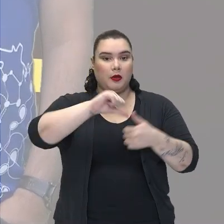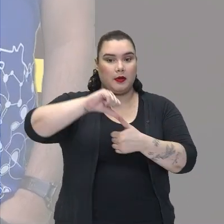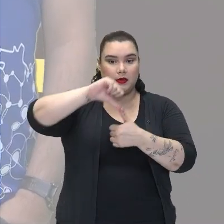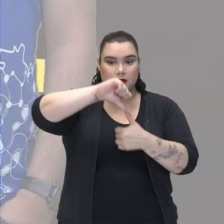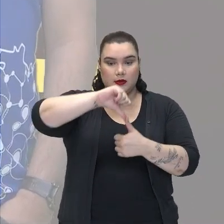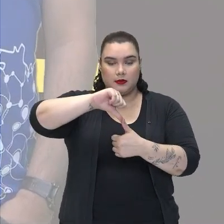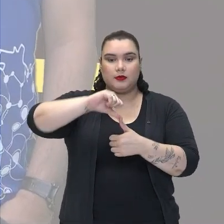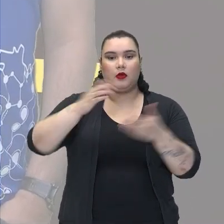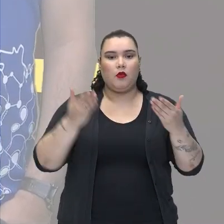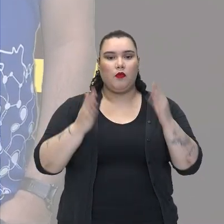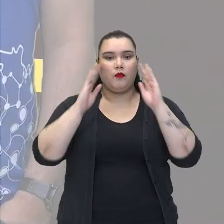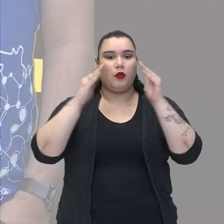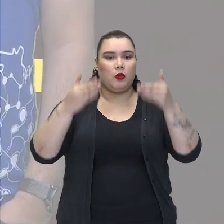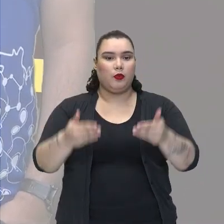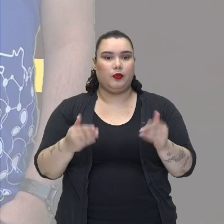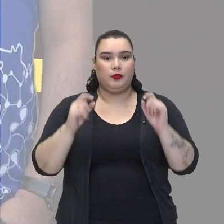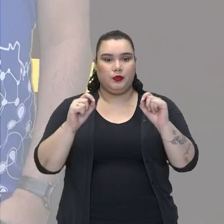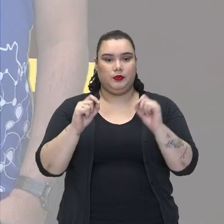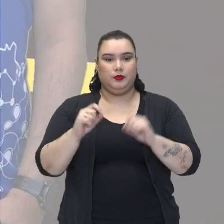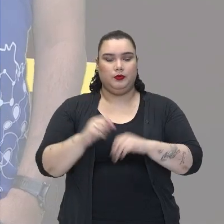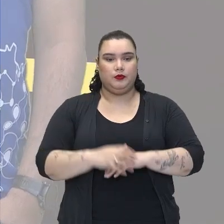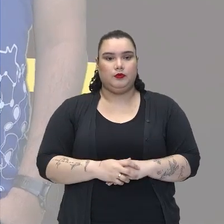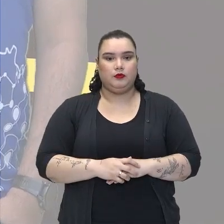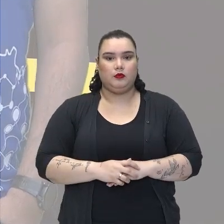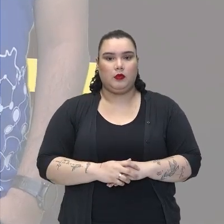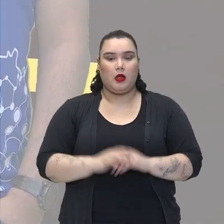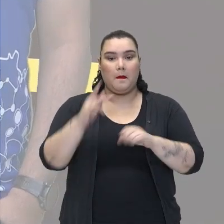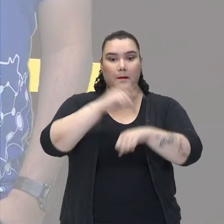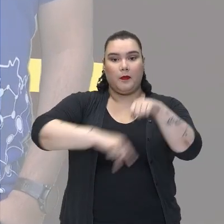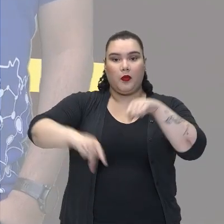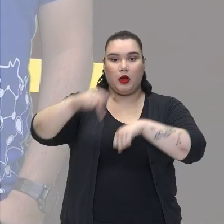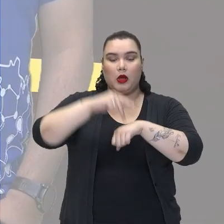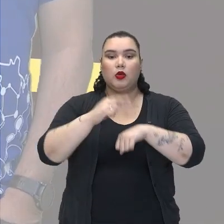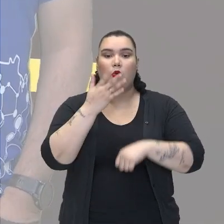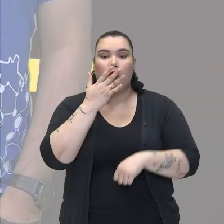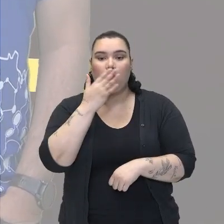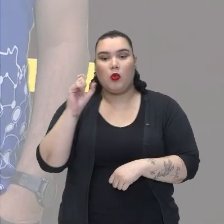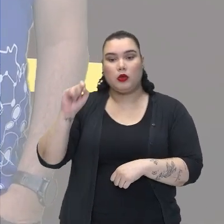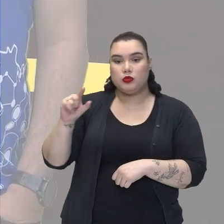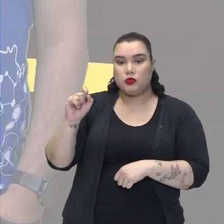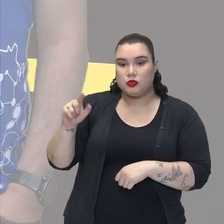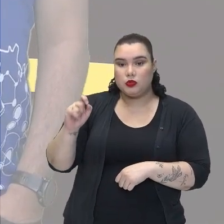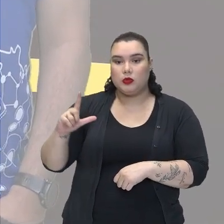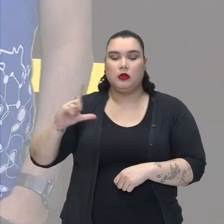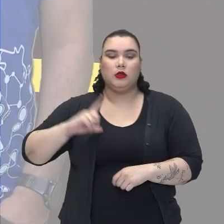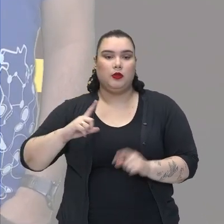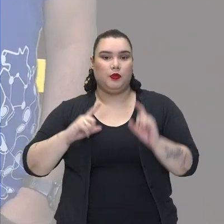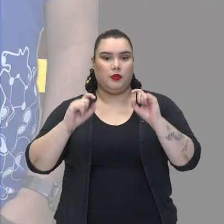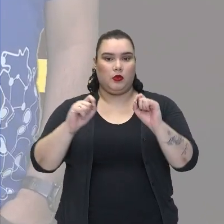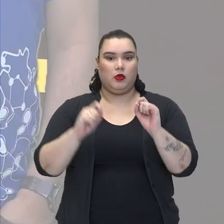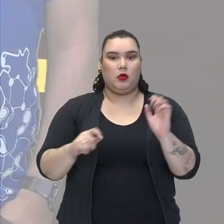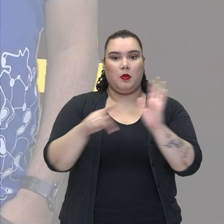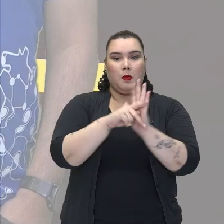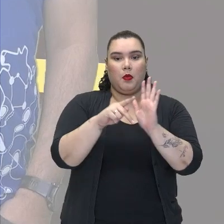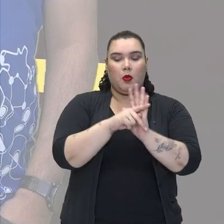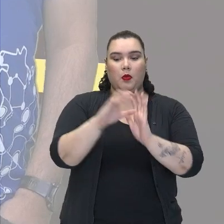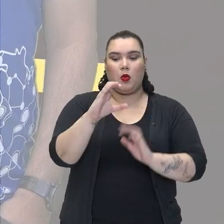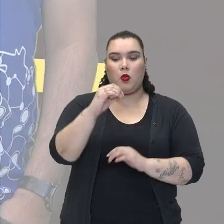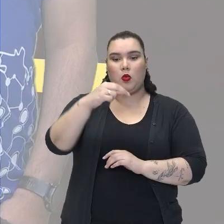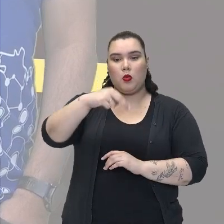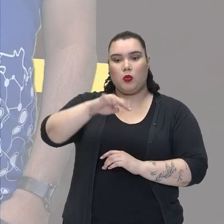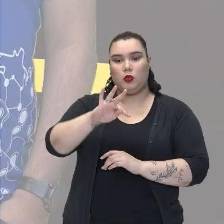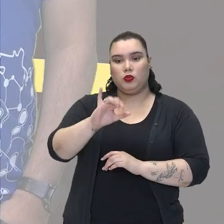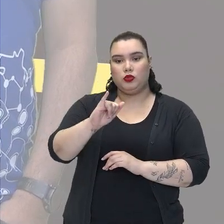eu queria enfatizar com você aqui o seguinte: esses países que estão em azul, eles são da parte continental.